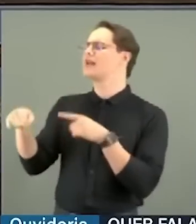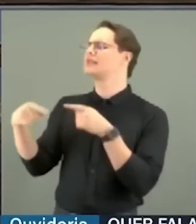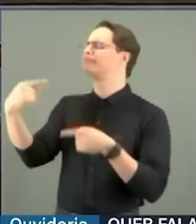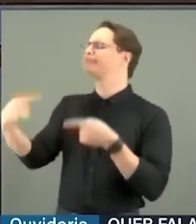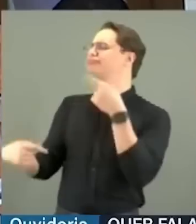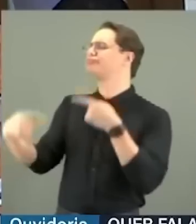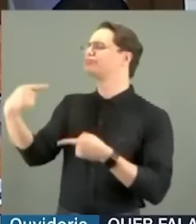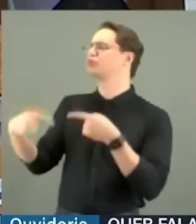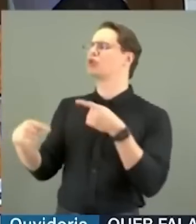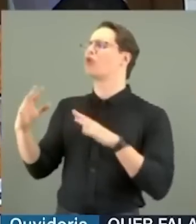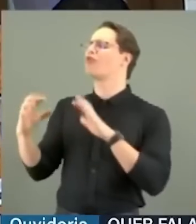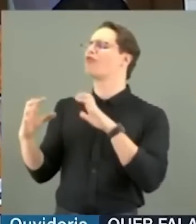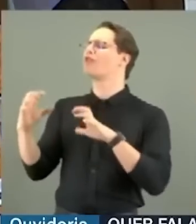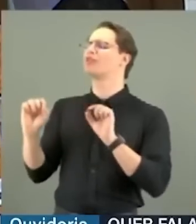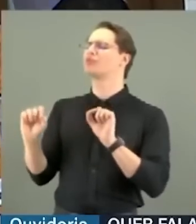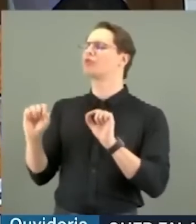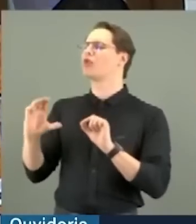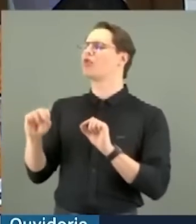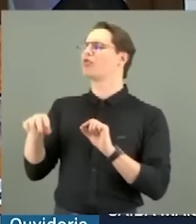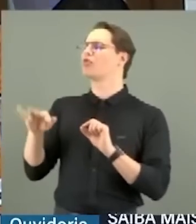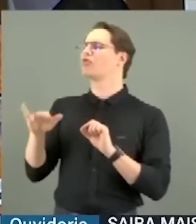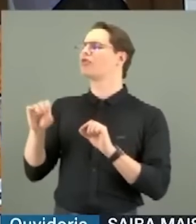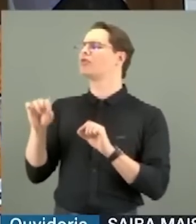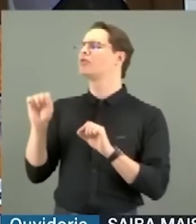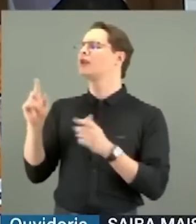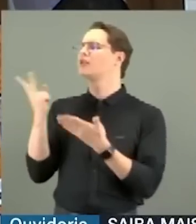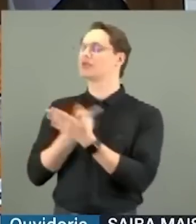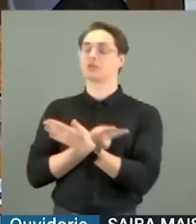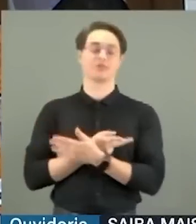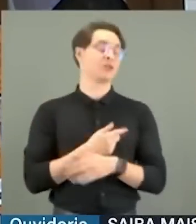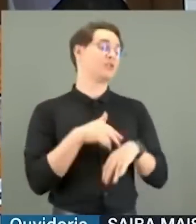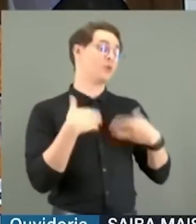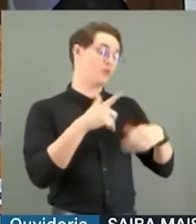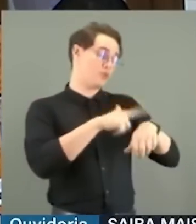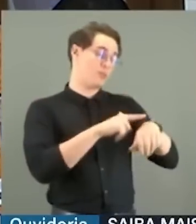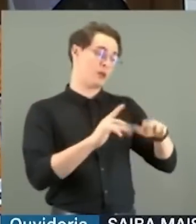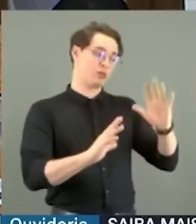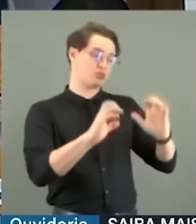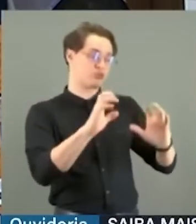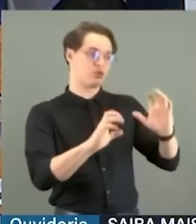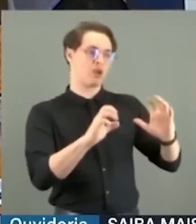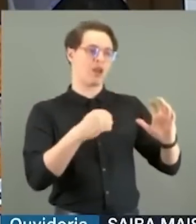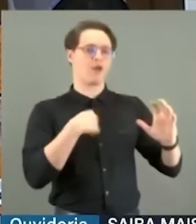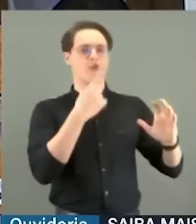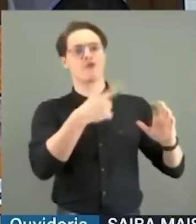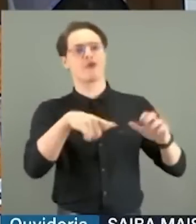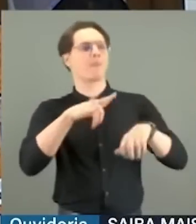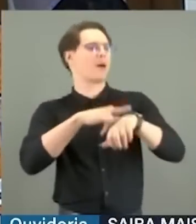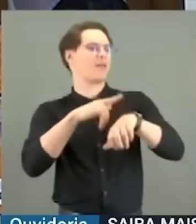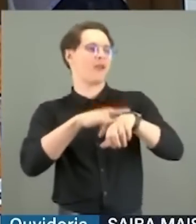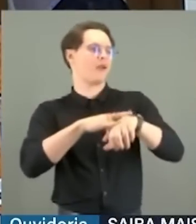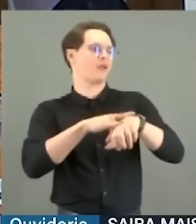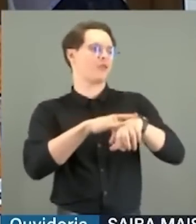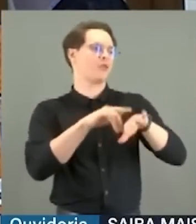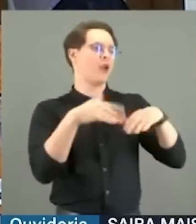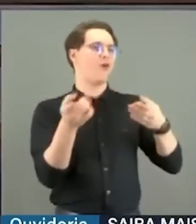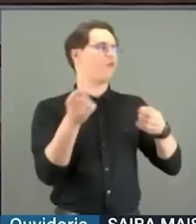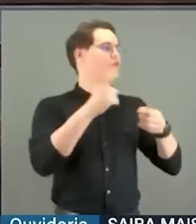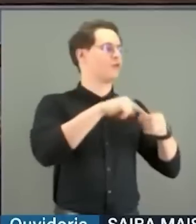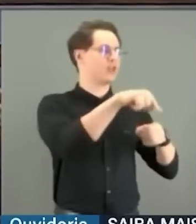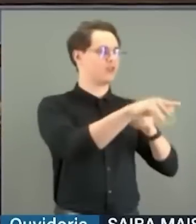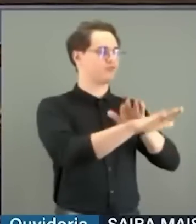No momento do conflito, eu estava no banheiro. E quando retornei, estava no fim do conflito. Então, eu não participei do conflito.